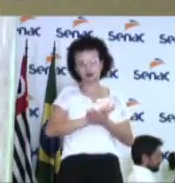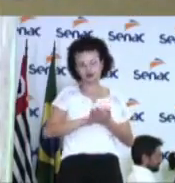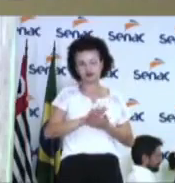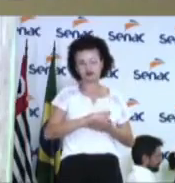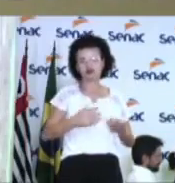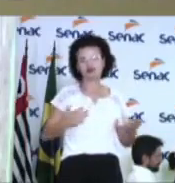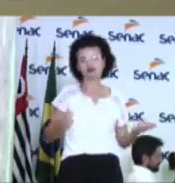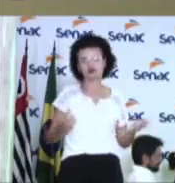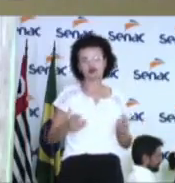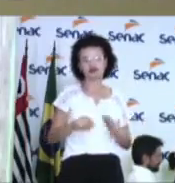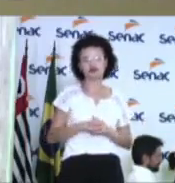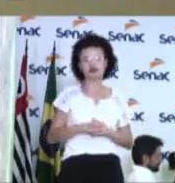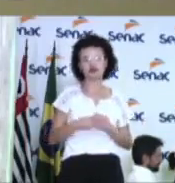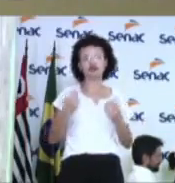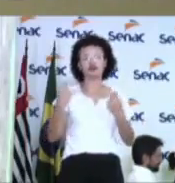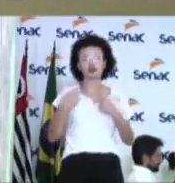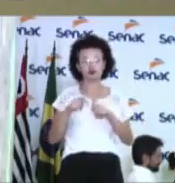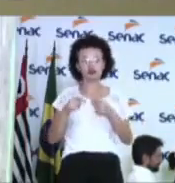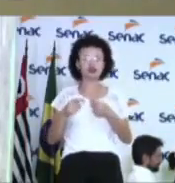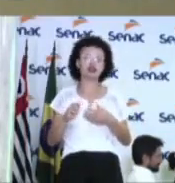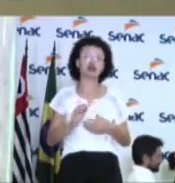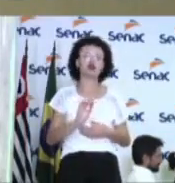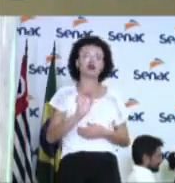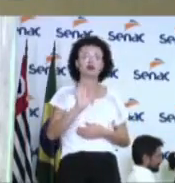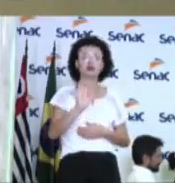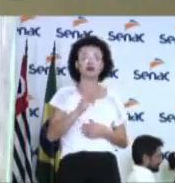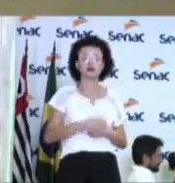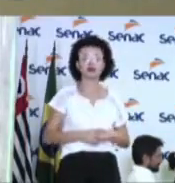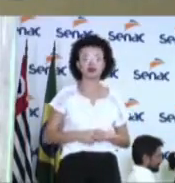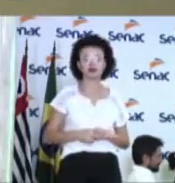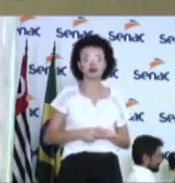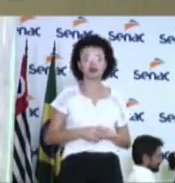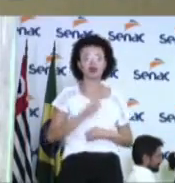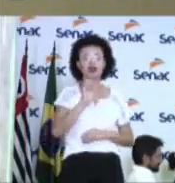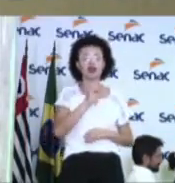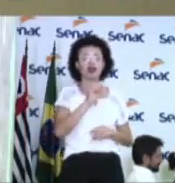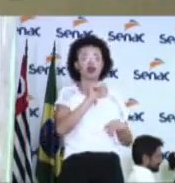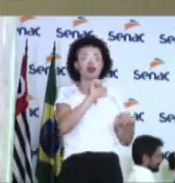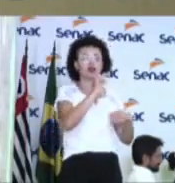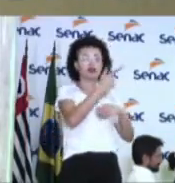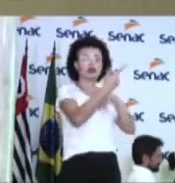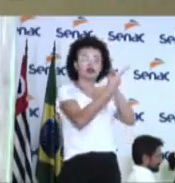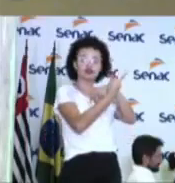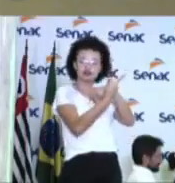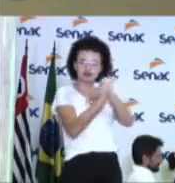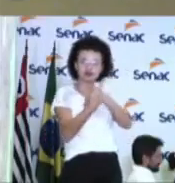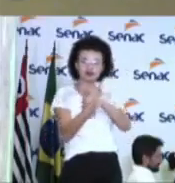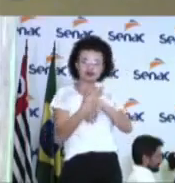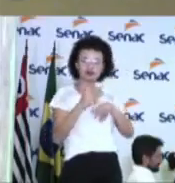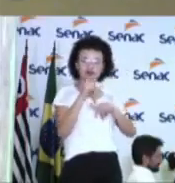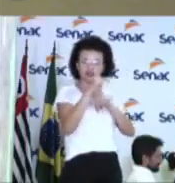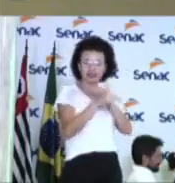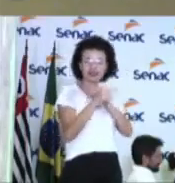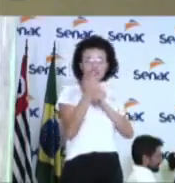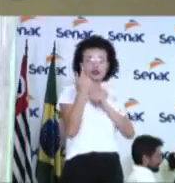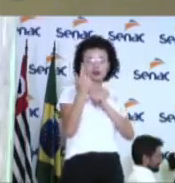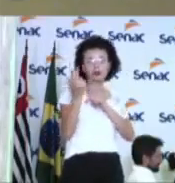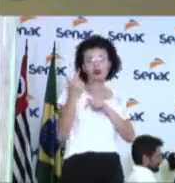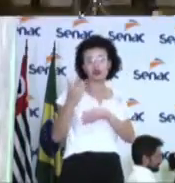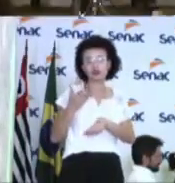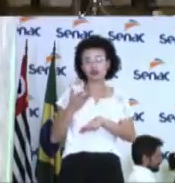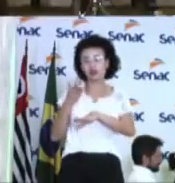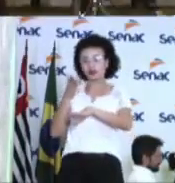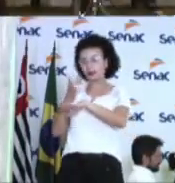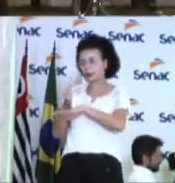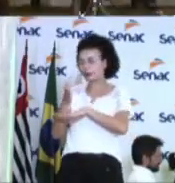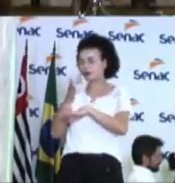mesmo quando você inscreve em festival. Mas as produtoras geralmente são envolvidas, ou quem vai produzir o conteúdo,